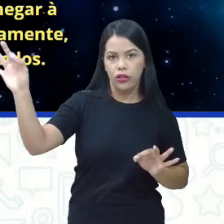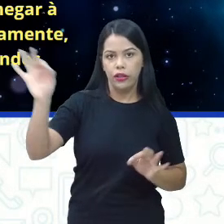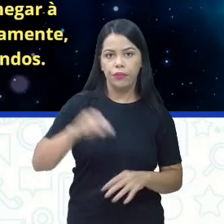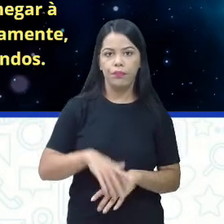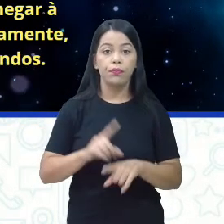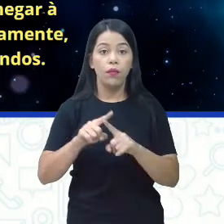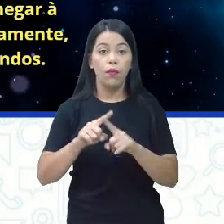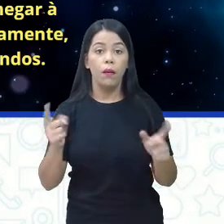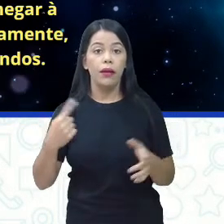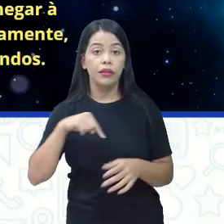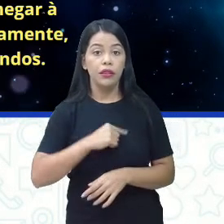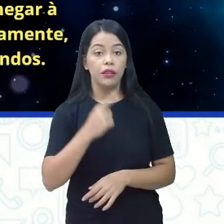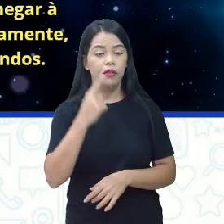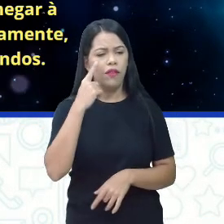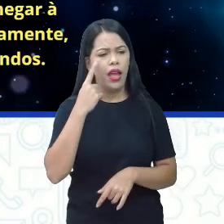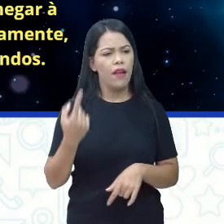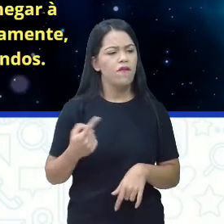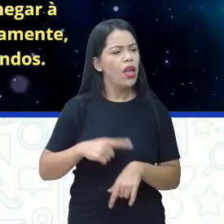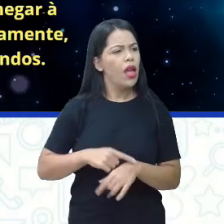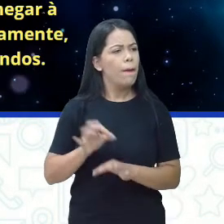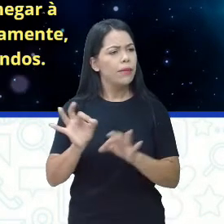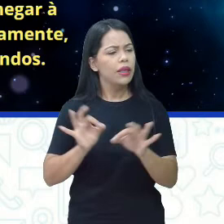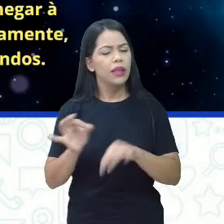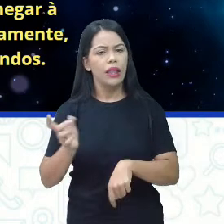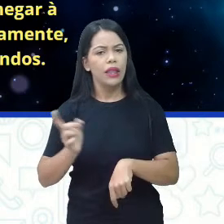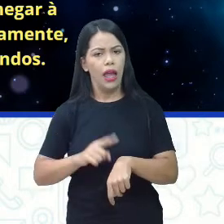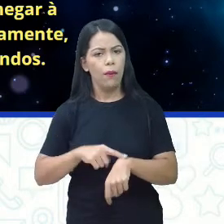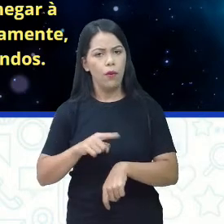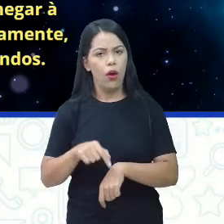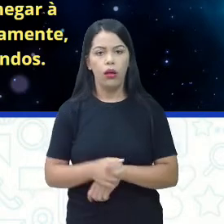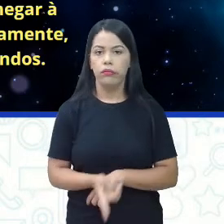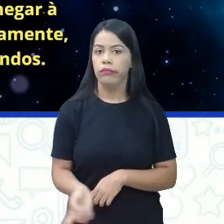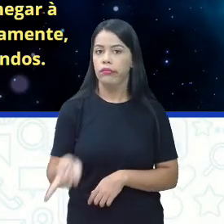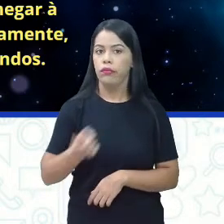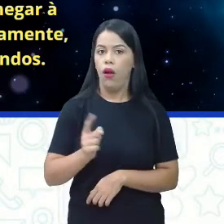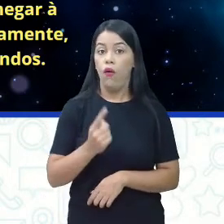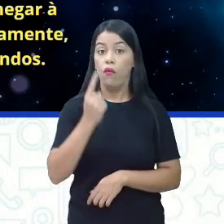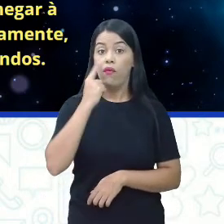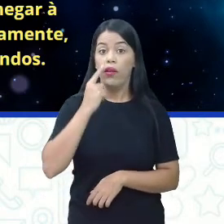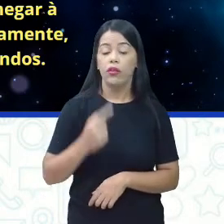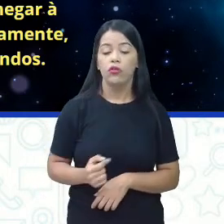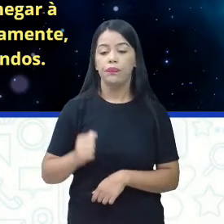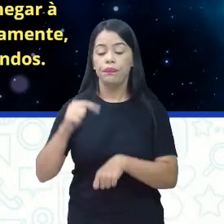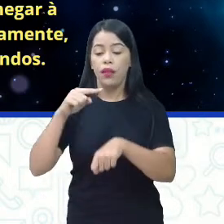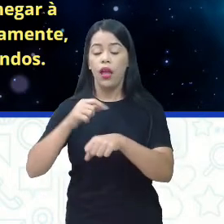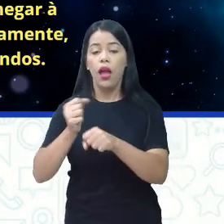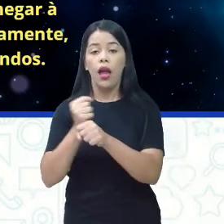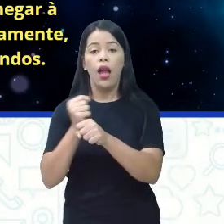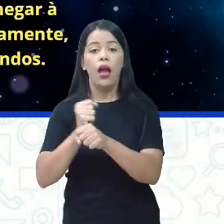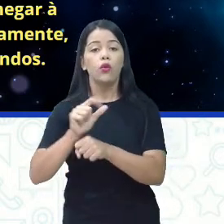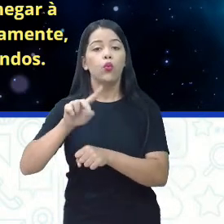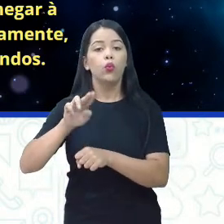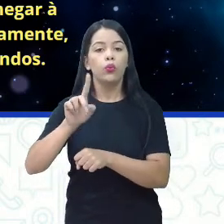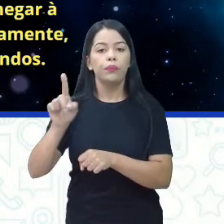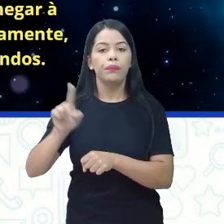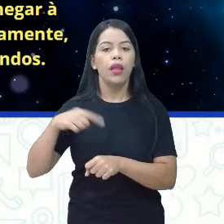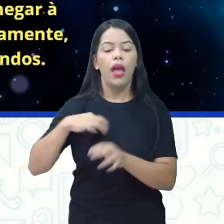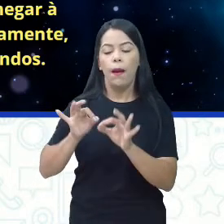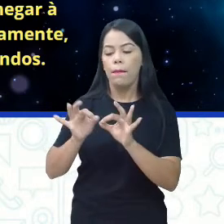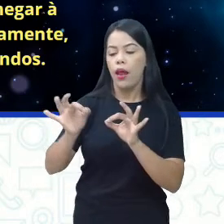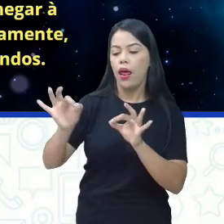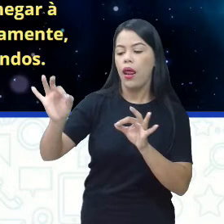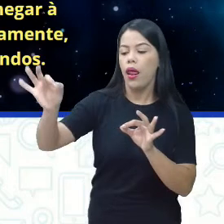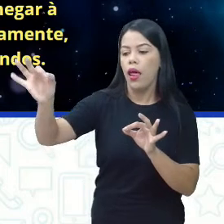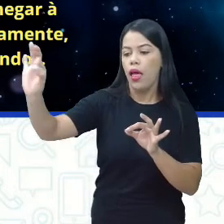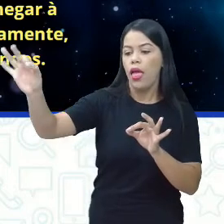a gente vai medir em tempo, professora? Não, gente, vamos dar uma olhadinha ali, ó. O ano-luz é uma medida de comprimento que corresponde